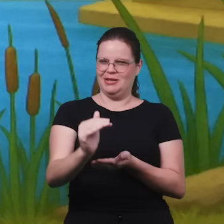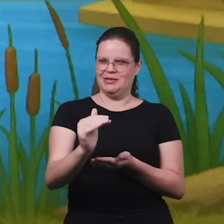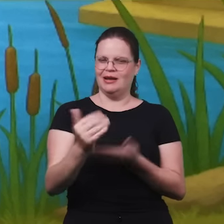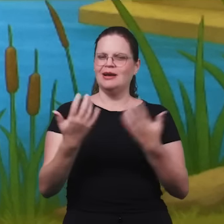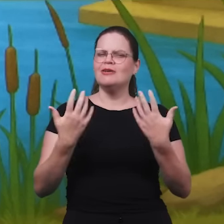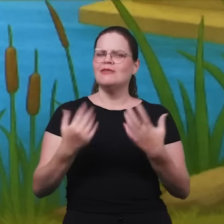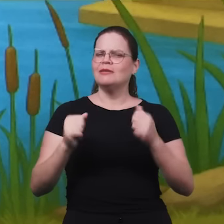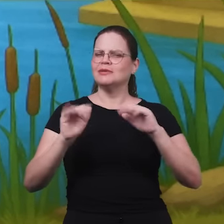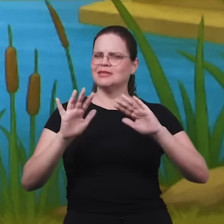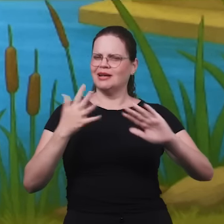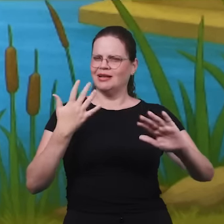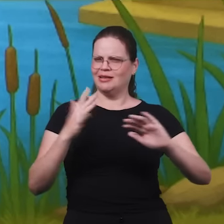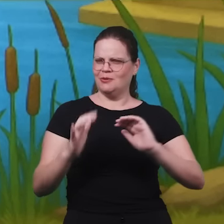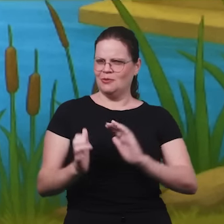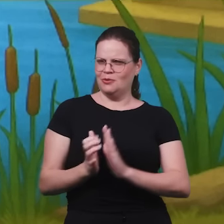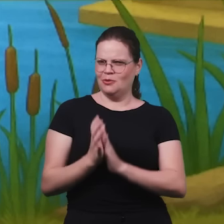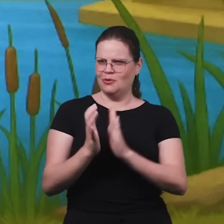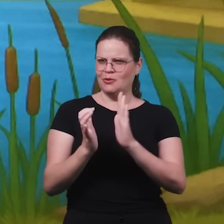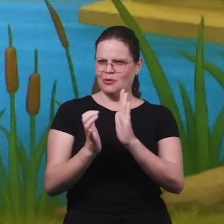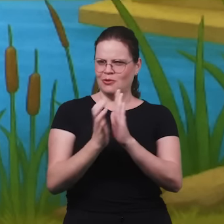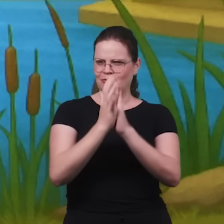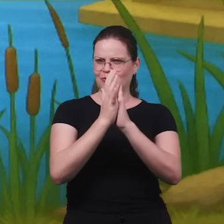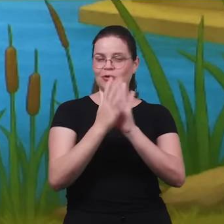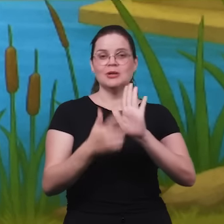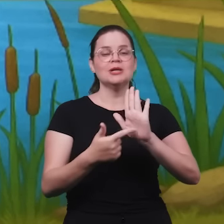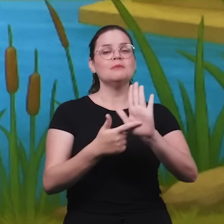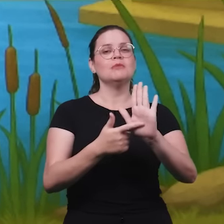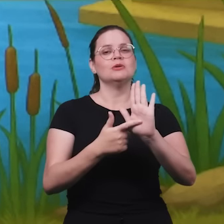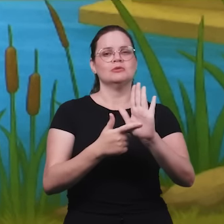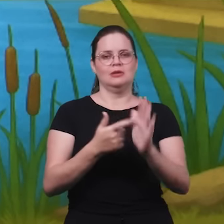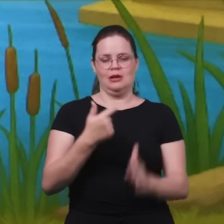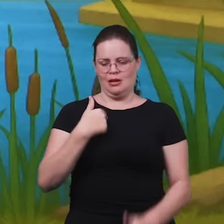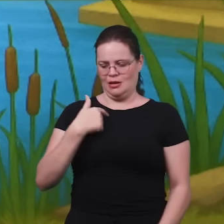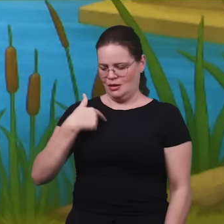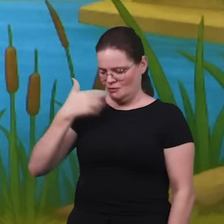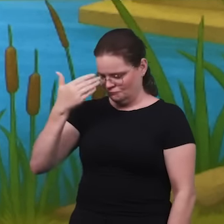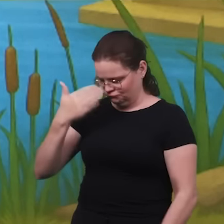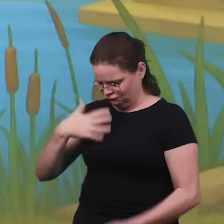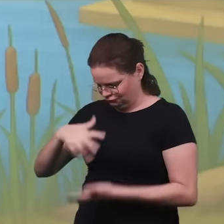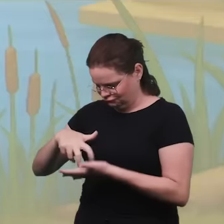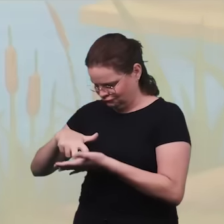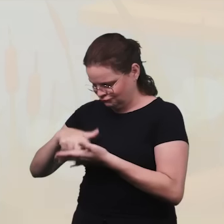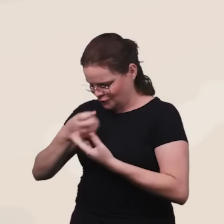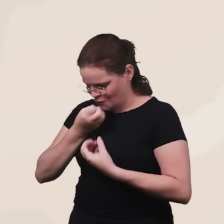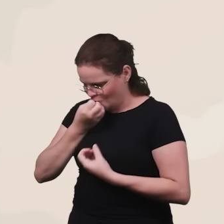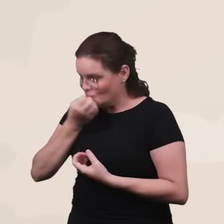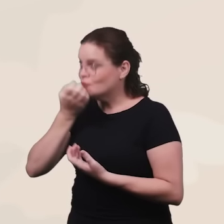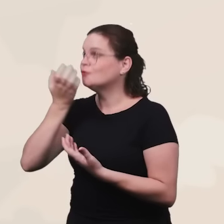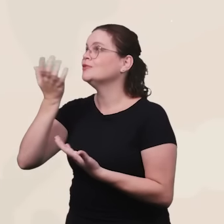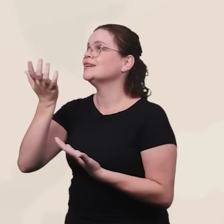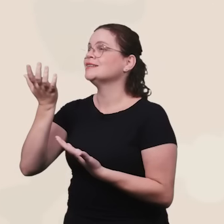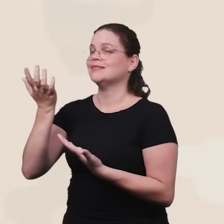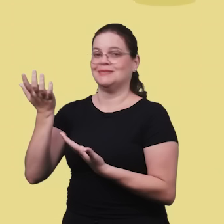vamos cantar um hino de clamor. Estou aqui para confessar.